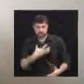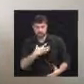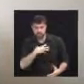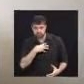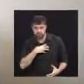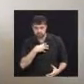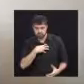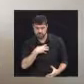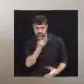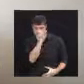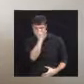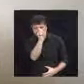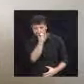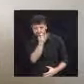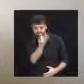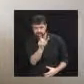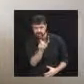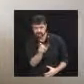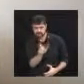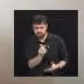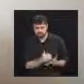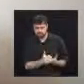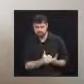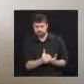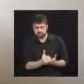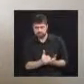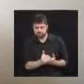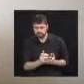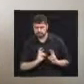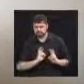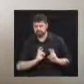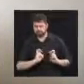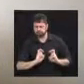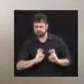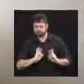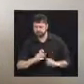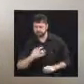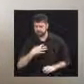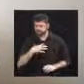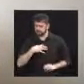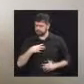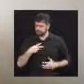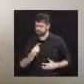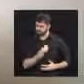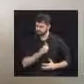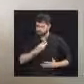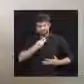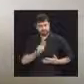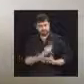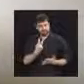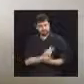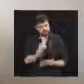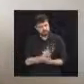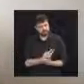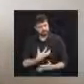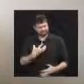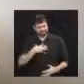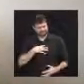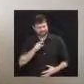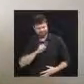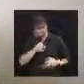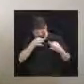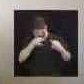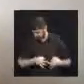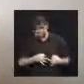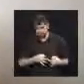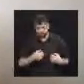maneira das pessoas começarem a notar que não é dessa forma de viver, a maneira como eles estão vivendo não é a correta,